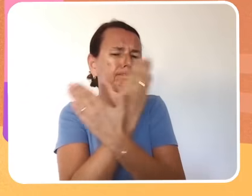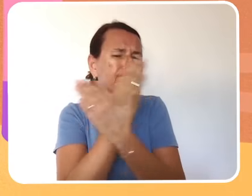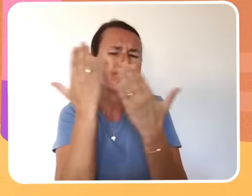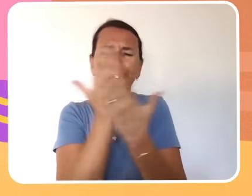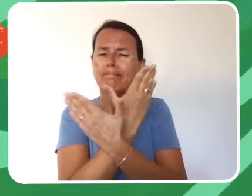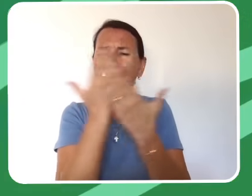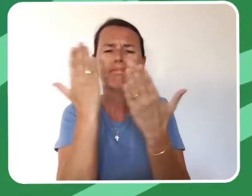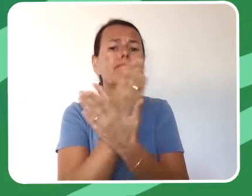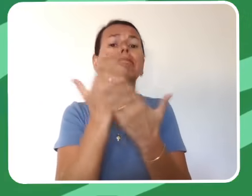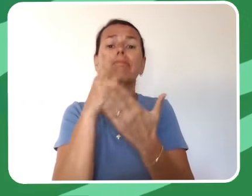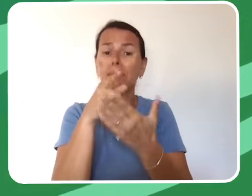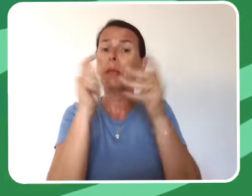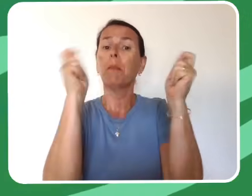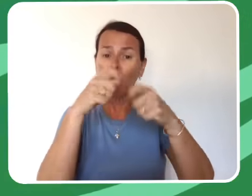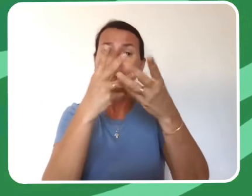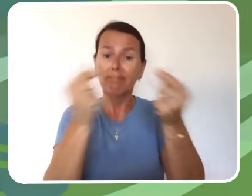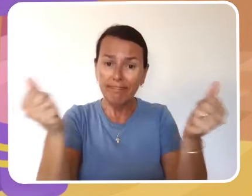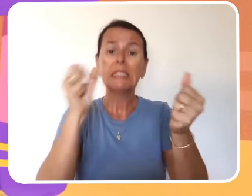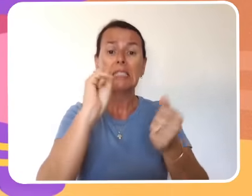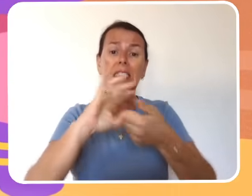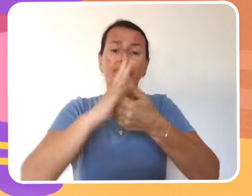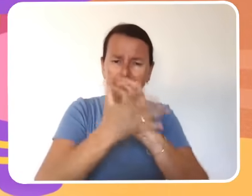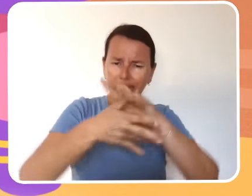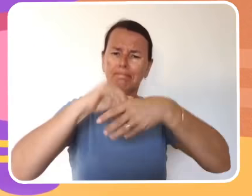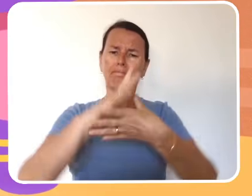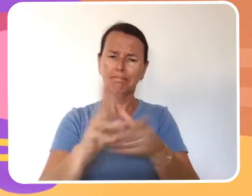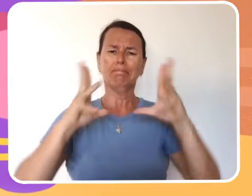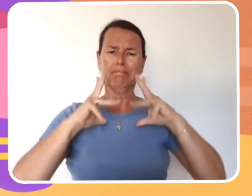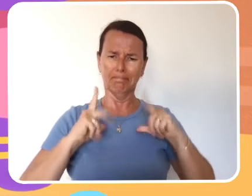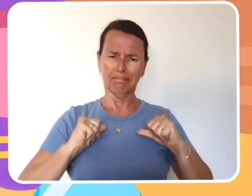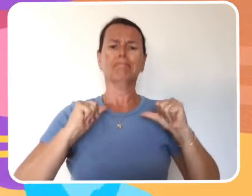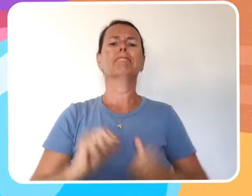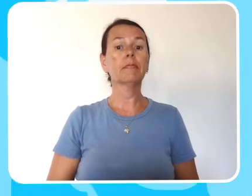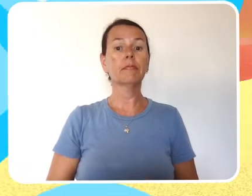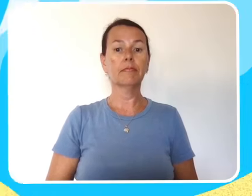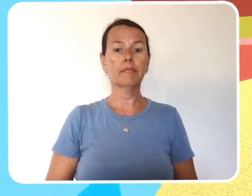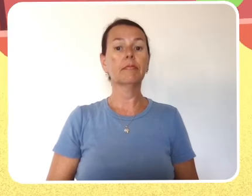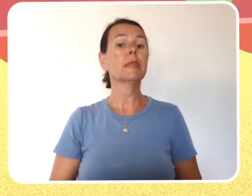do que um anel, e desaparece com sabão e álcool gel.